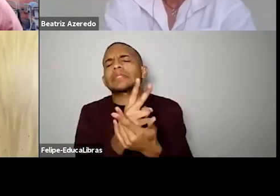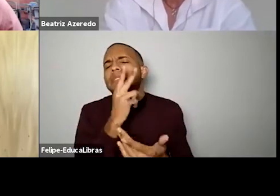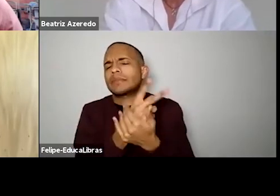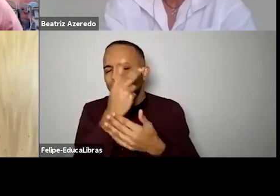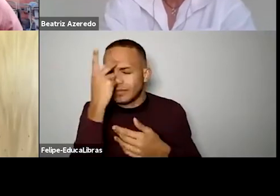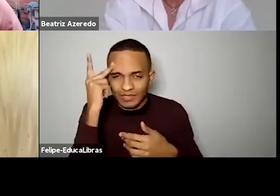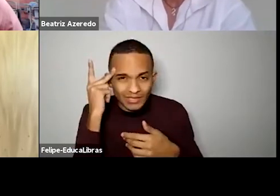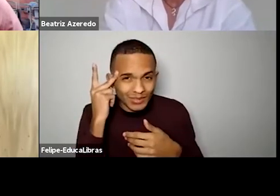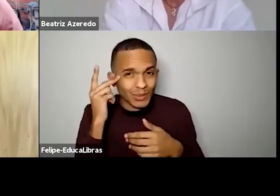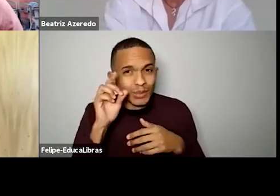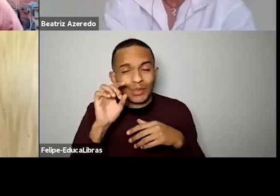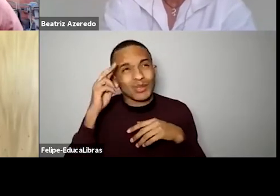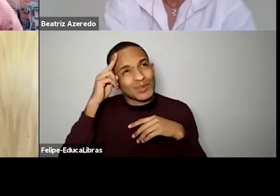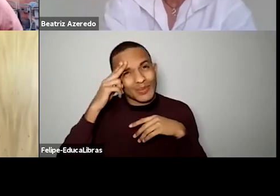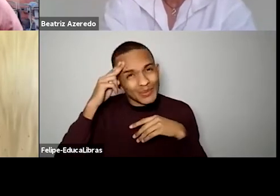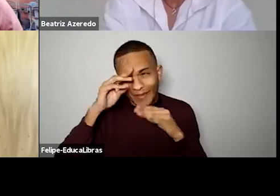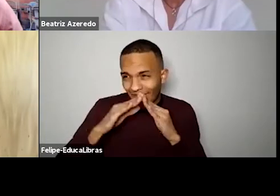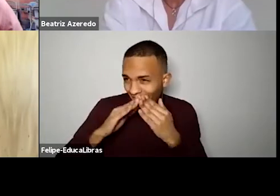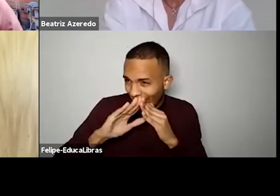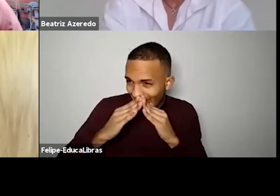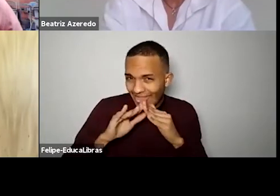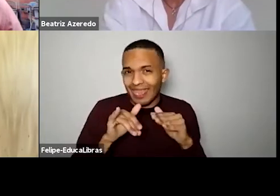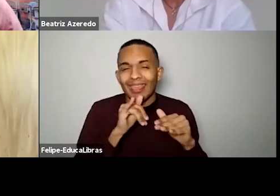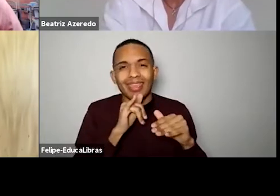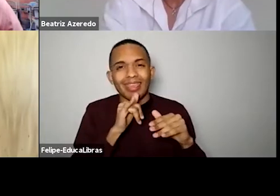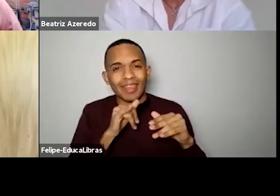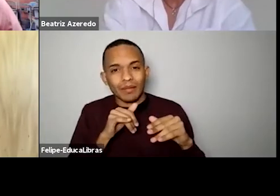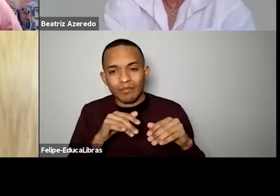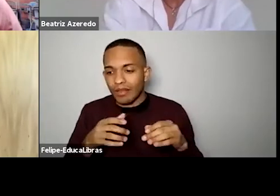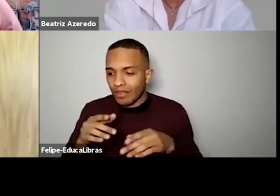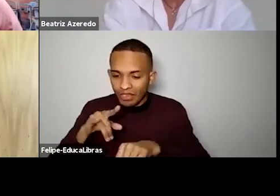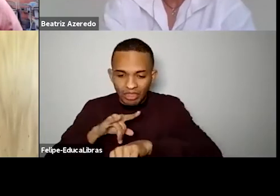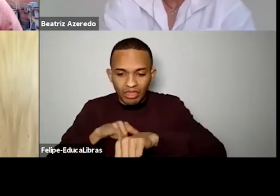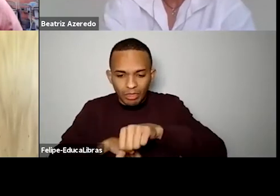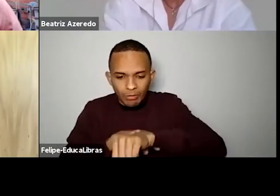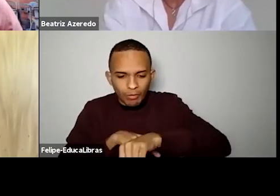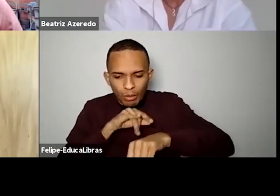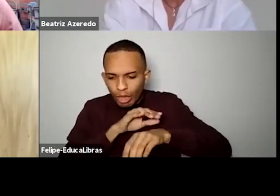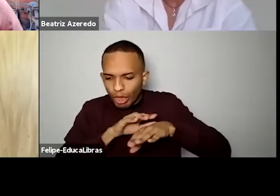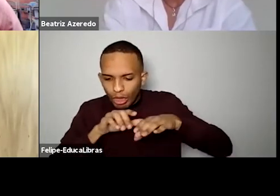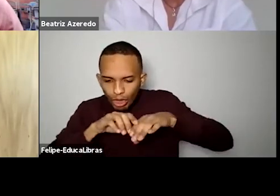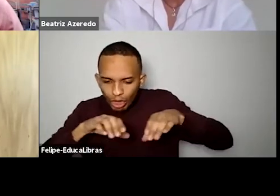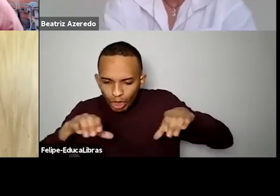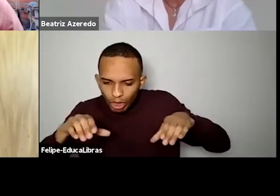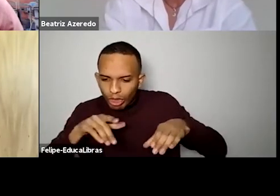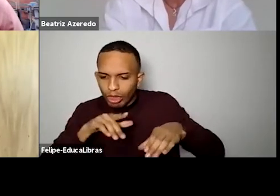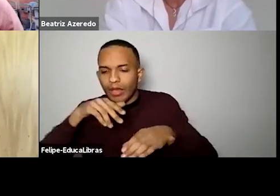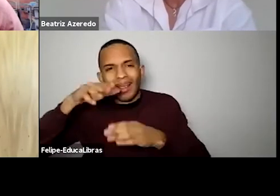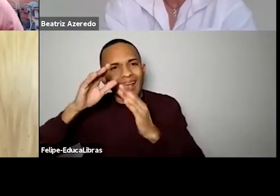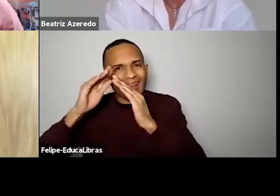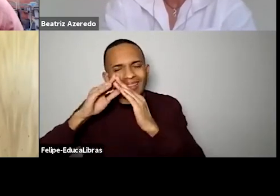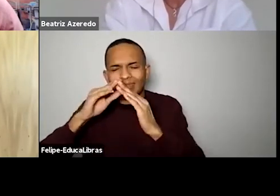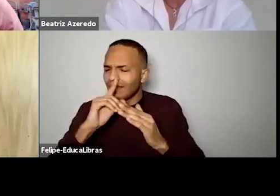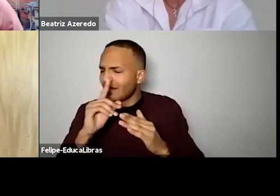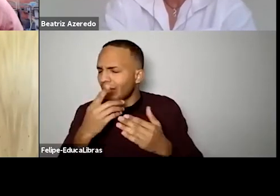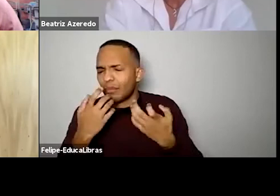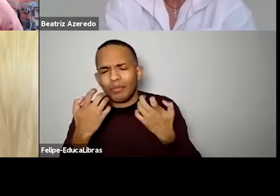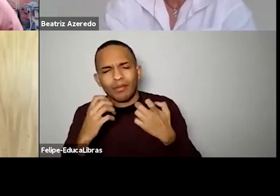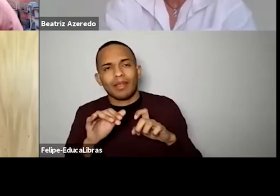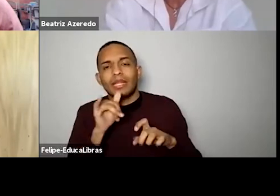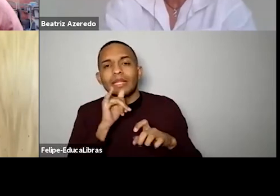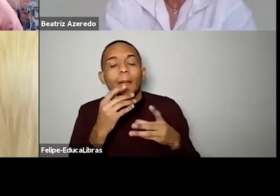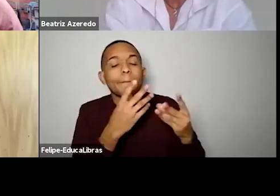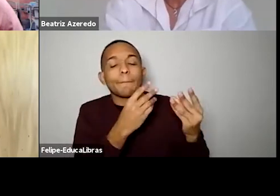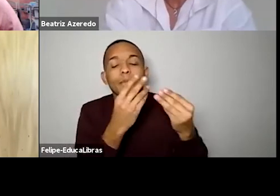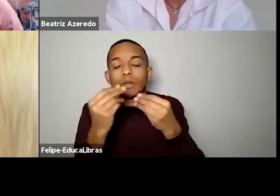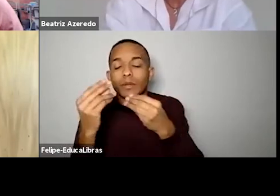morar na favela, as pessoas não sonham em morar em cima do córrego, nem passar dificuldade, nem qualquer tipo de coisa, né? A maioria da população que vive